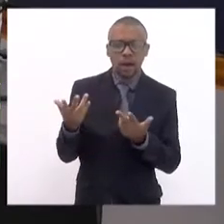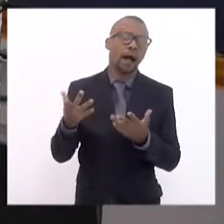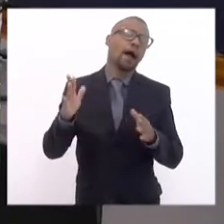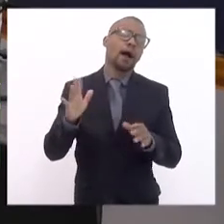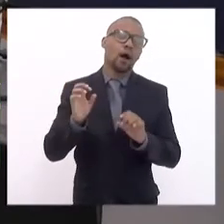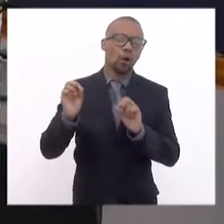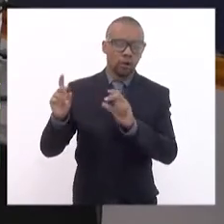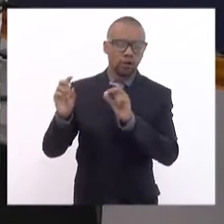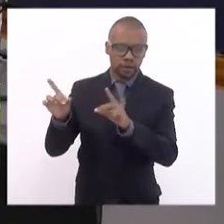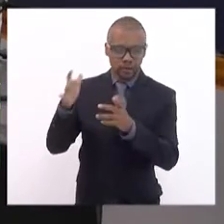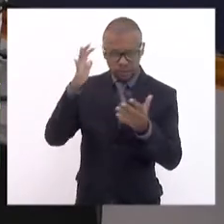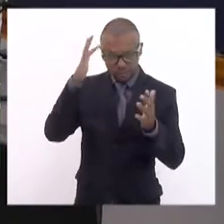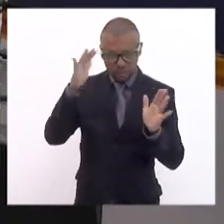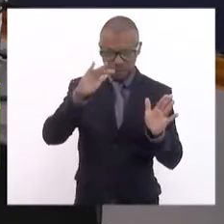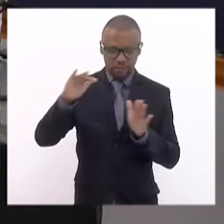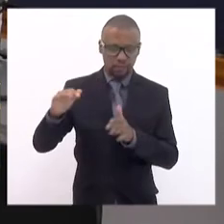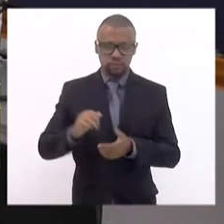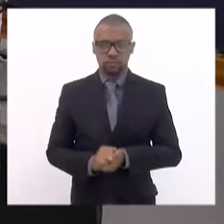É. Bom dia.